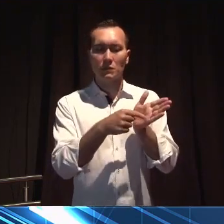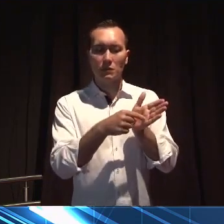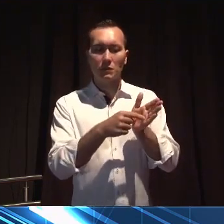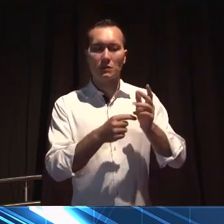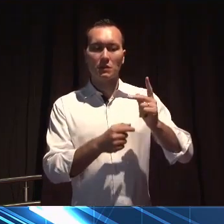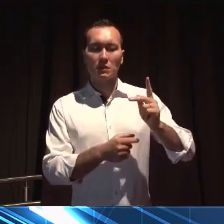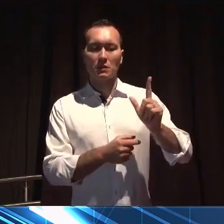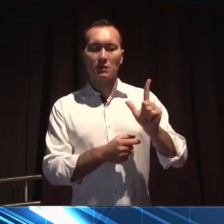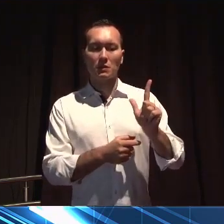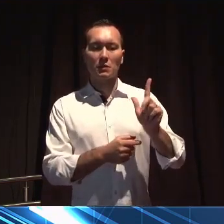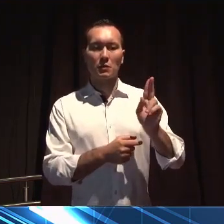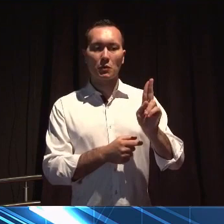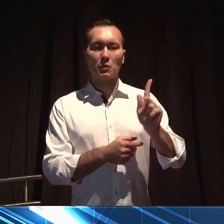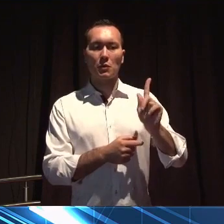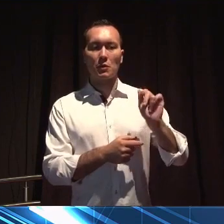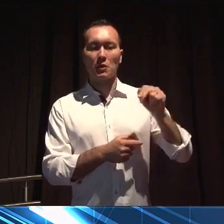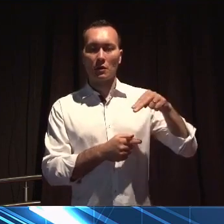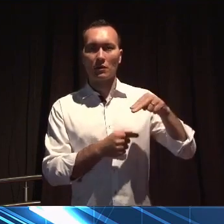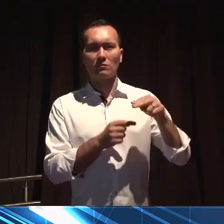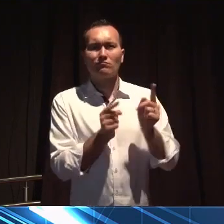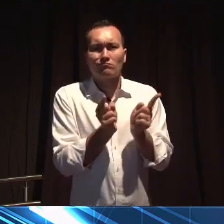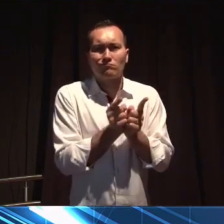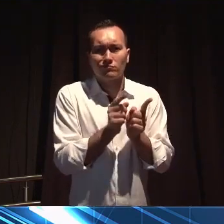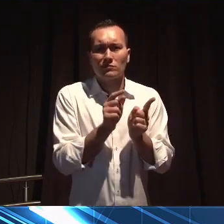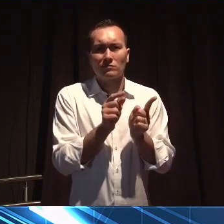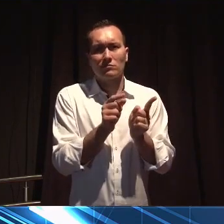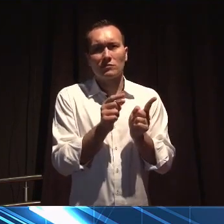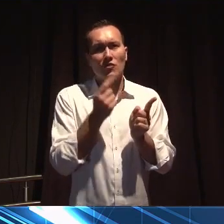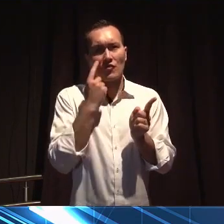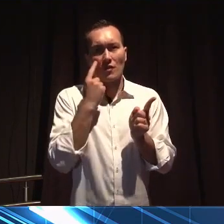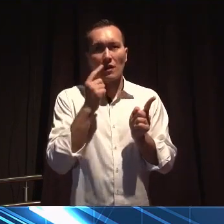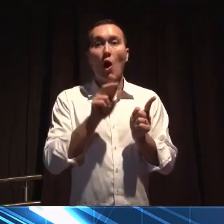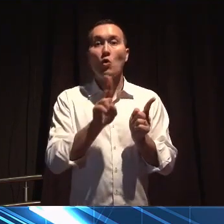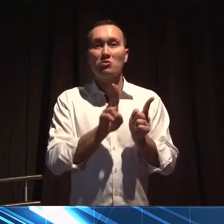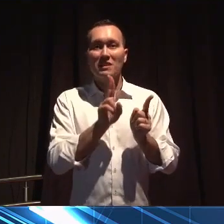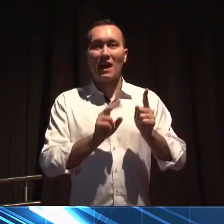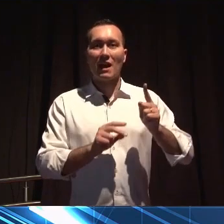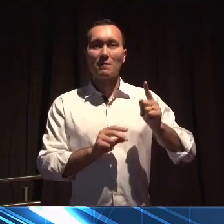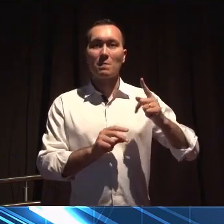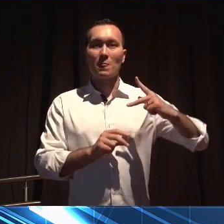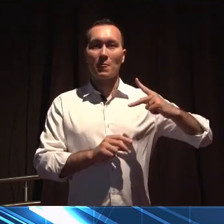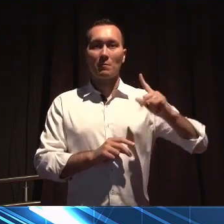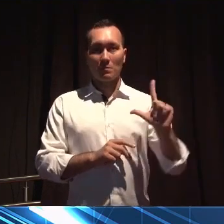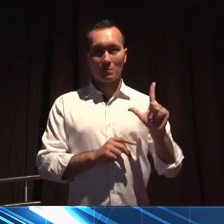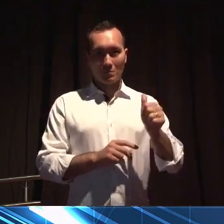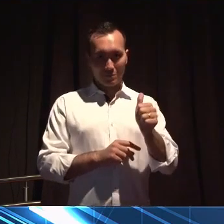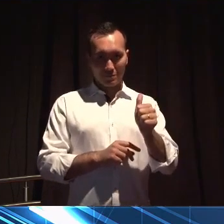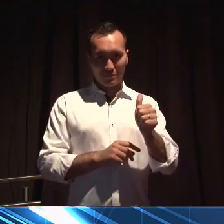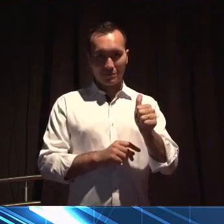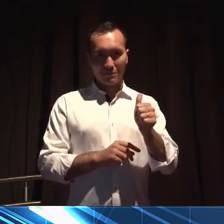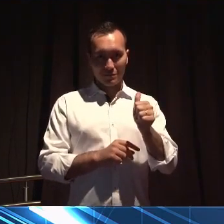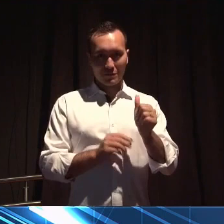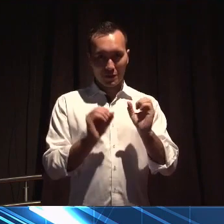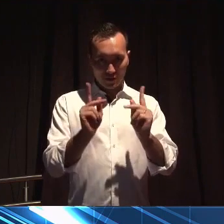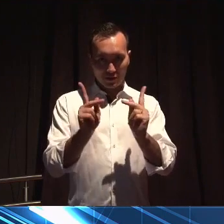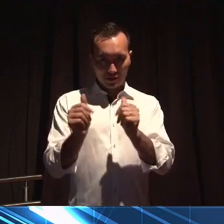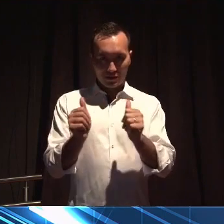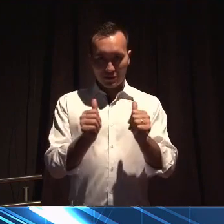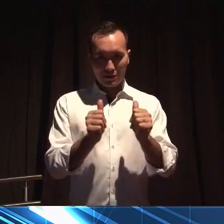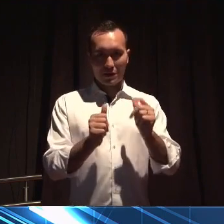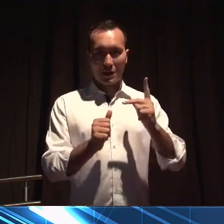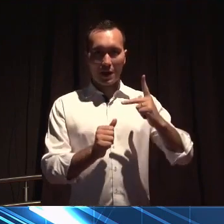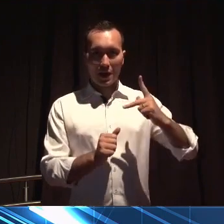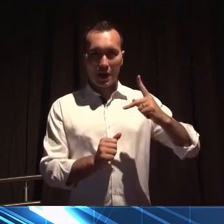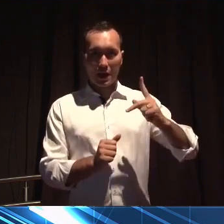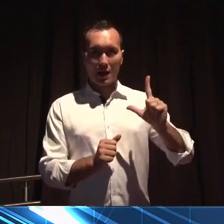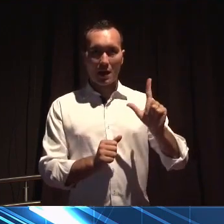fazer deploy desse plugin na nossa infraestrutura. Tem um CLI, que tu vai lá e tu roda Forge Deploy, por exemplo, que é o nome da plataforma,